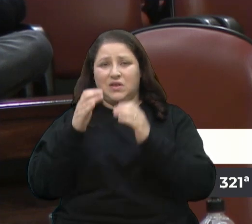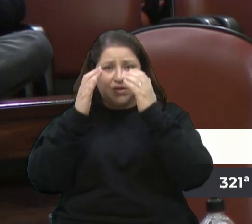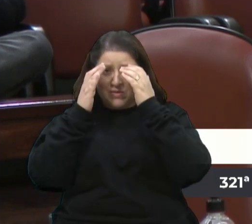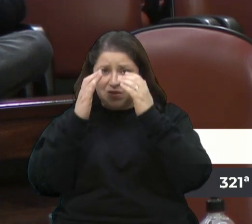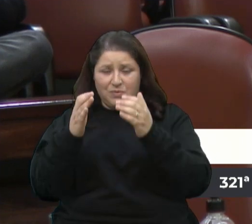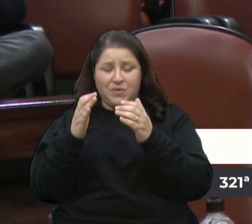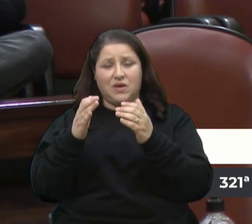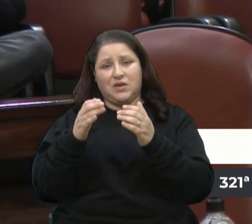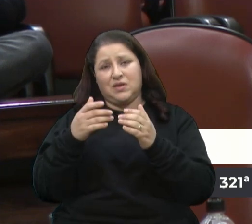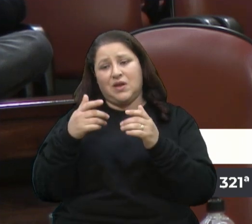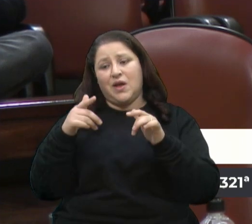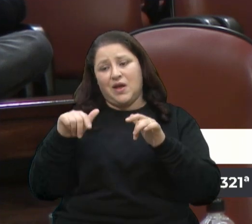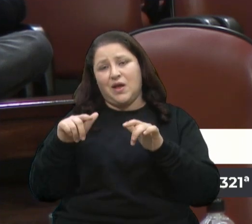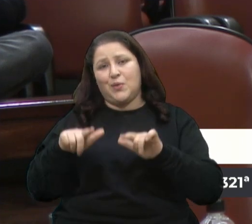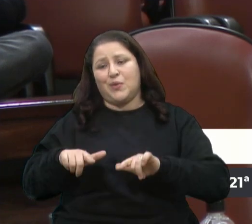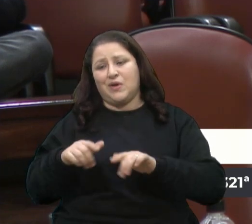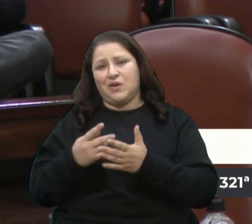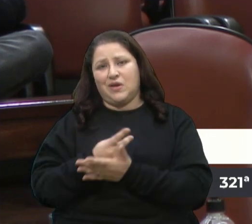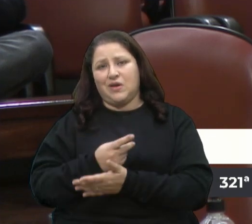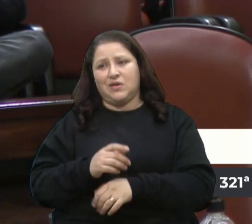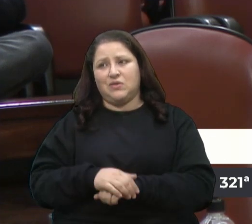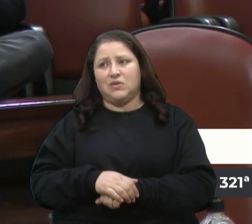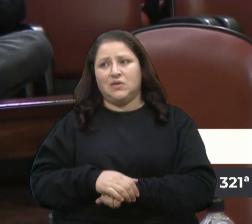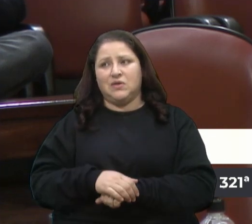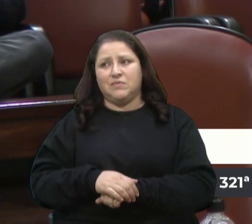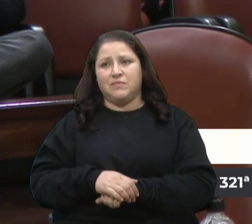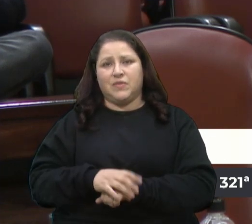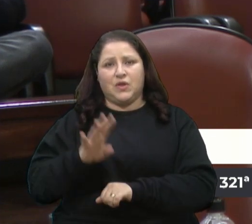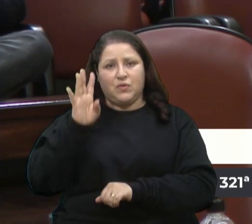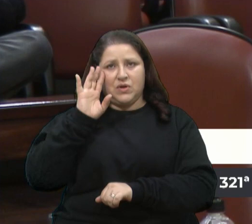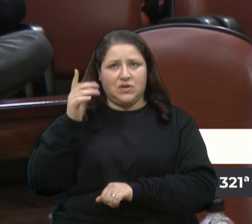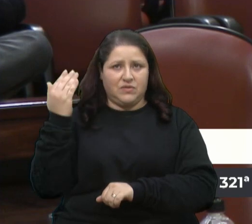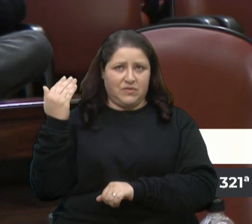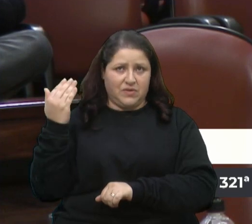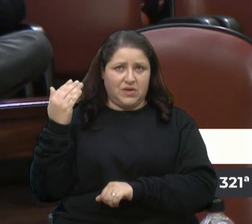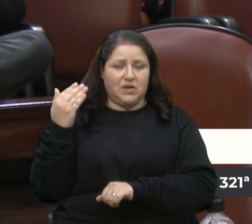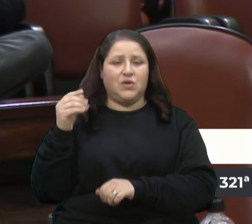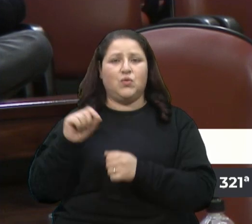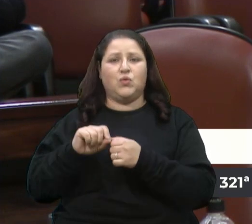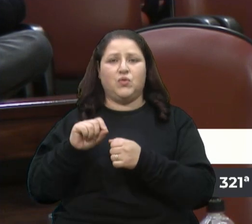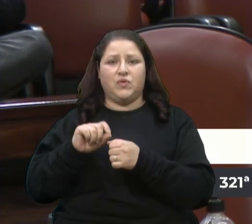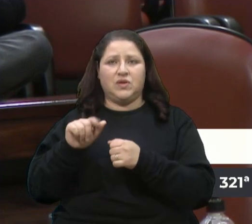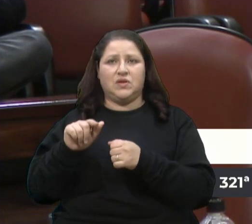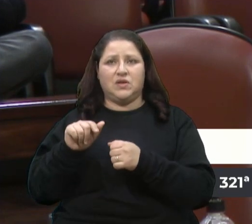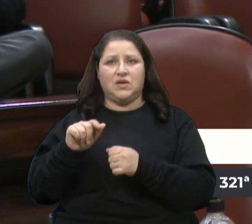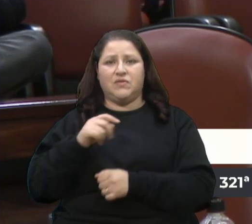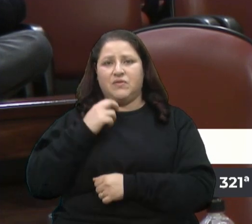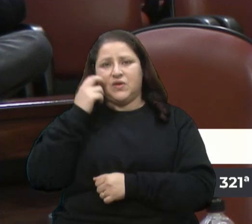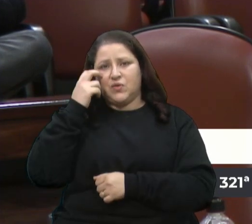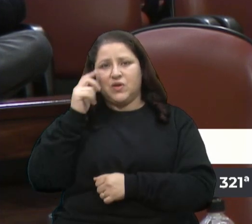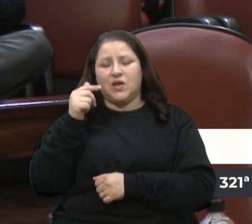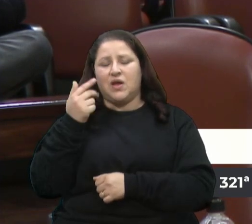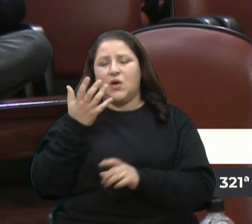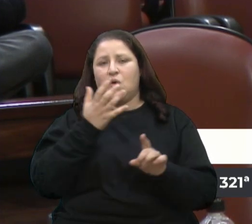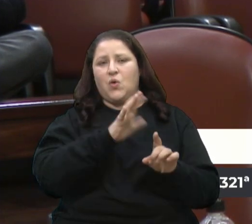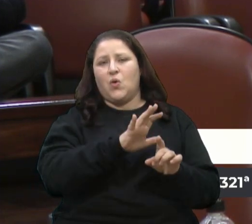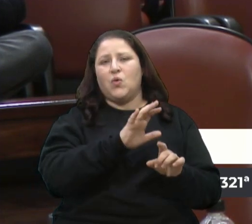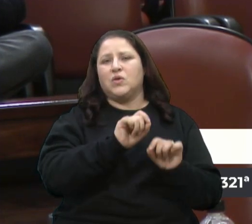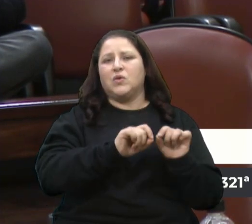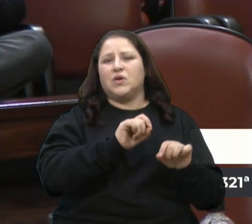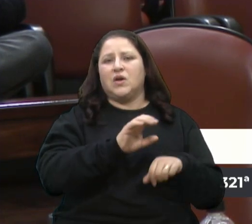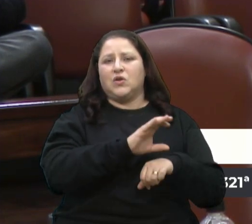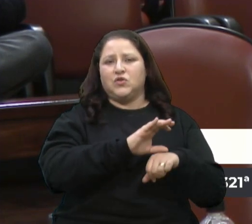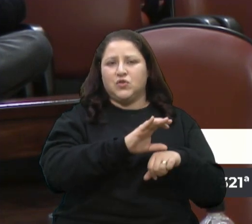E o que foi feito naquela reunião de quarta-feira, presidente, foi uma vergonha, foi um ataque à Constituição, um ataque